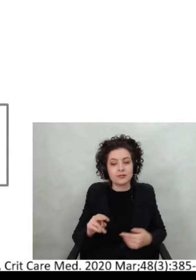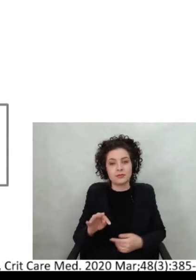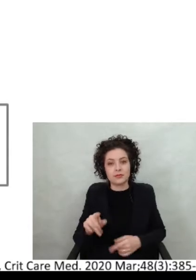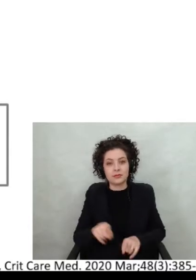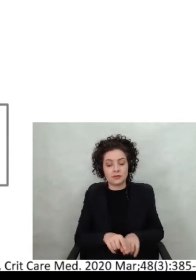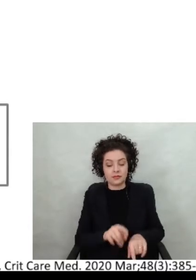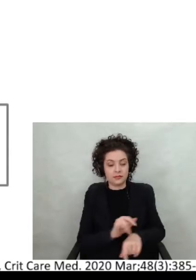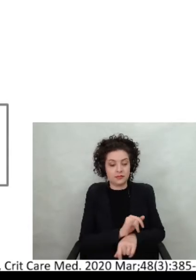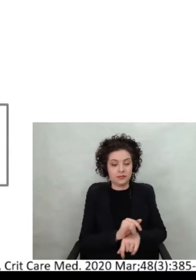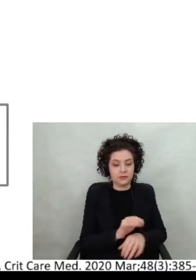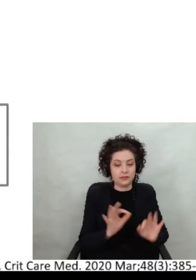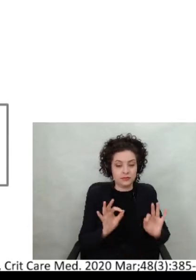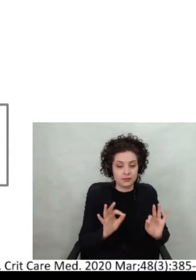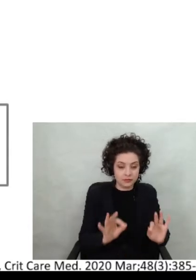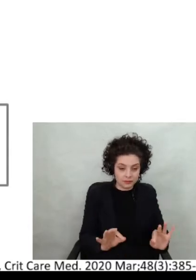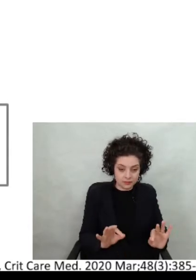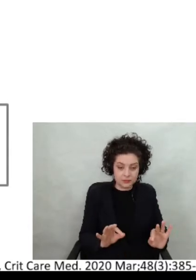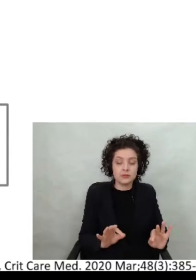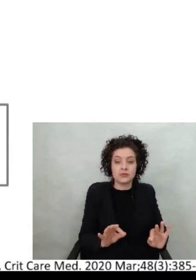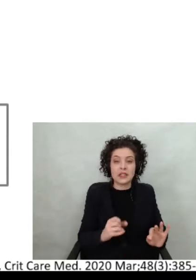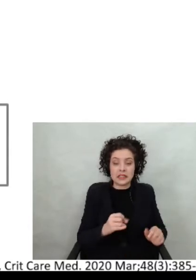de cuidados de fim de vida. Então,